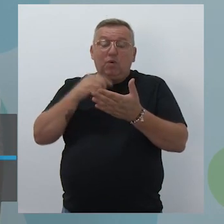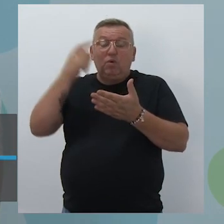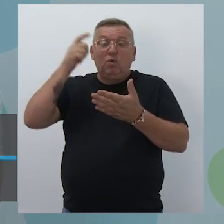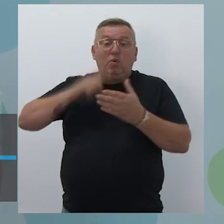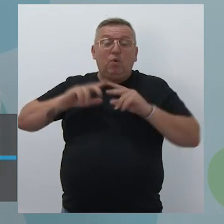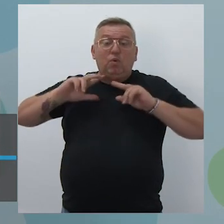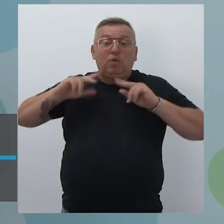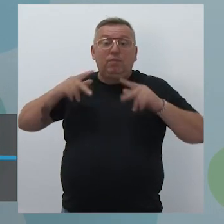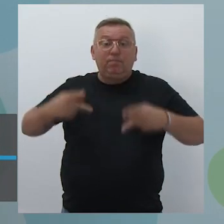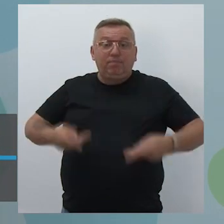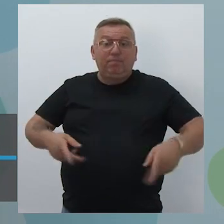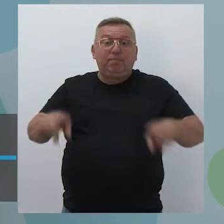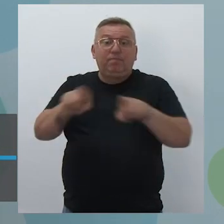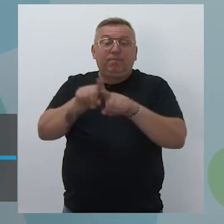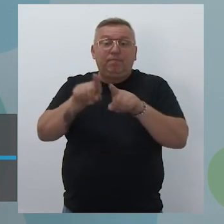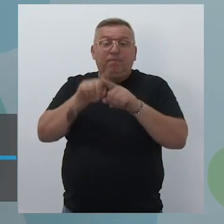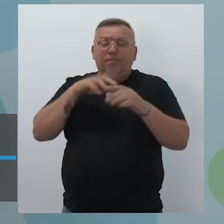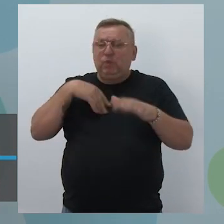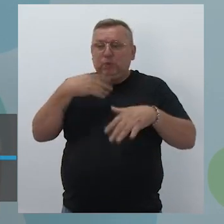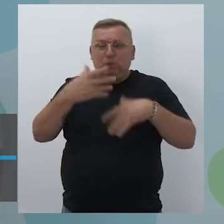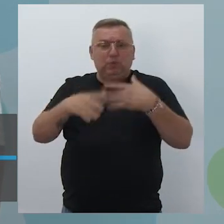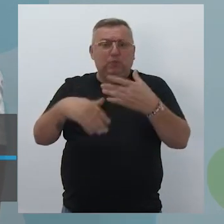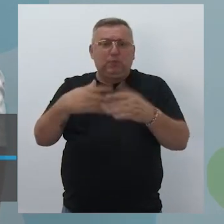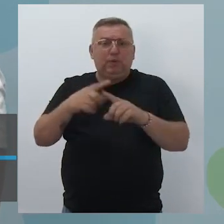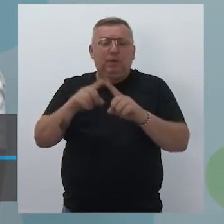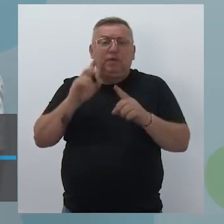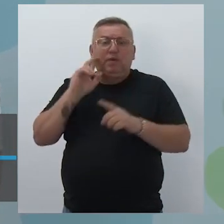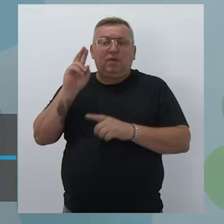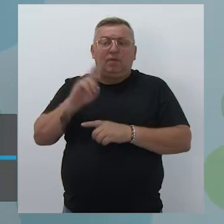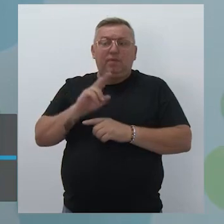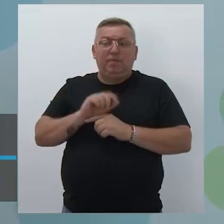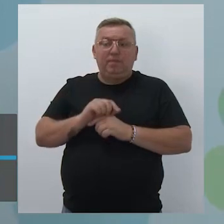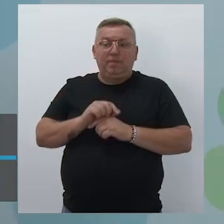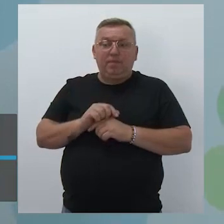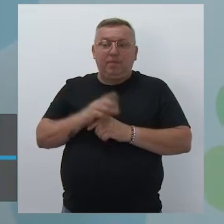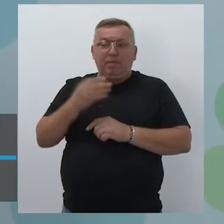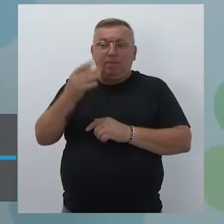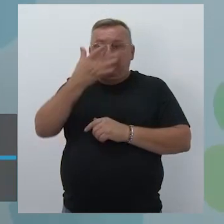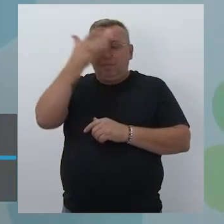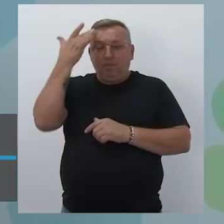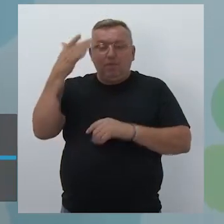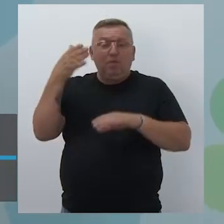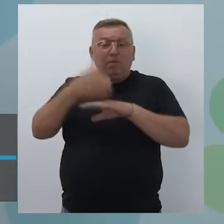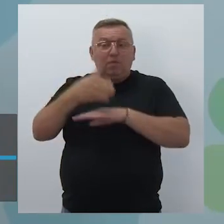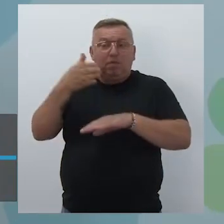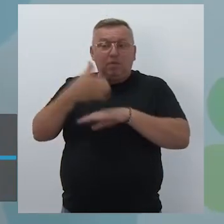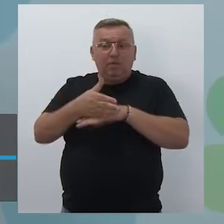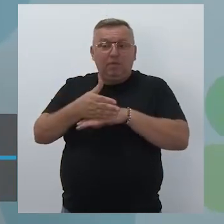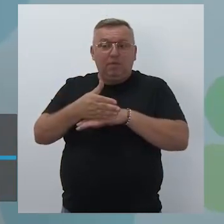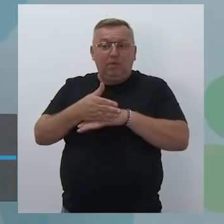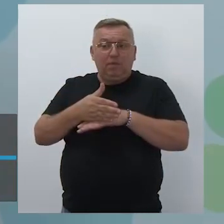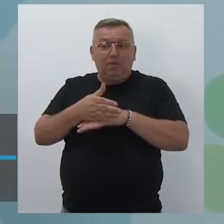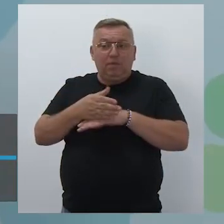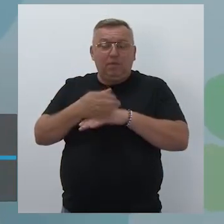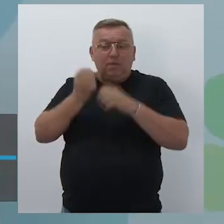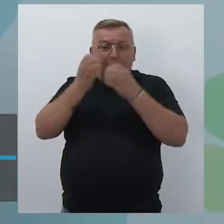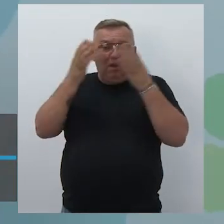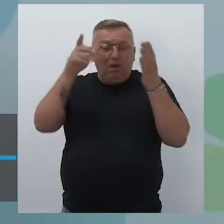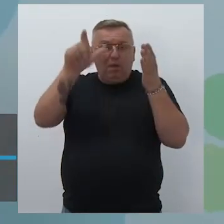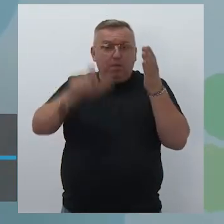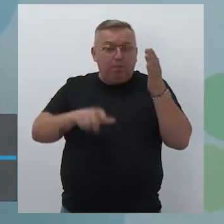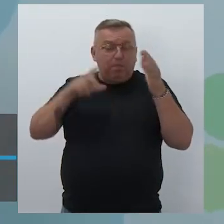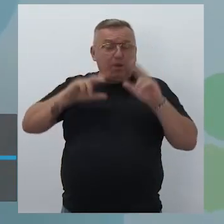humano e assim por diante, né? Para muitas pessoas pode parecer assim, é óbvio, é o ser humano,